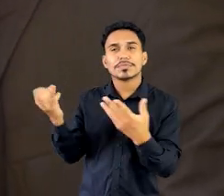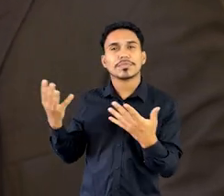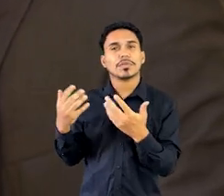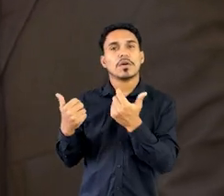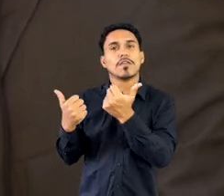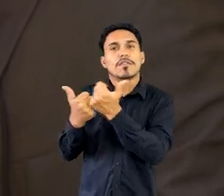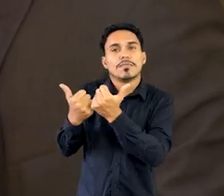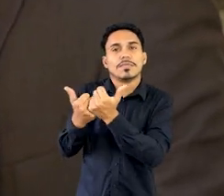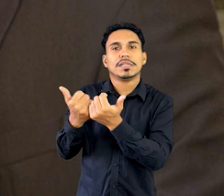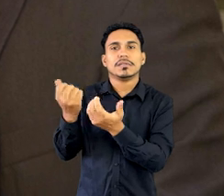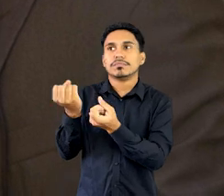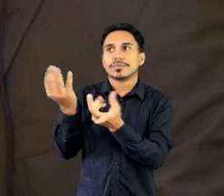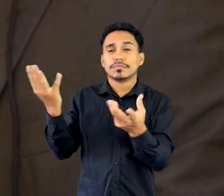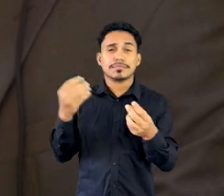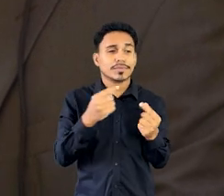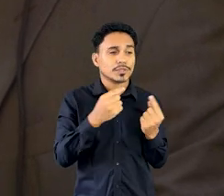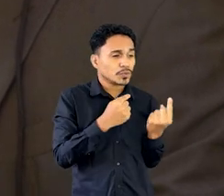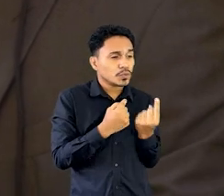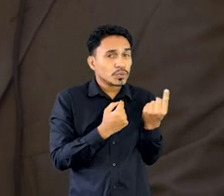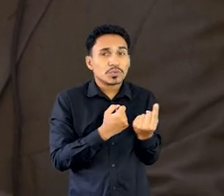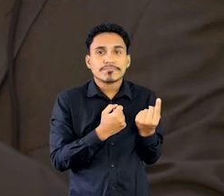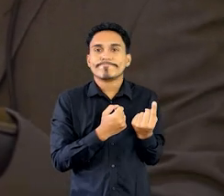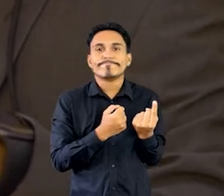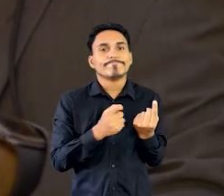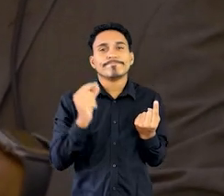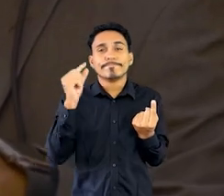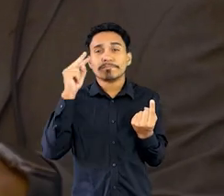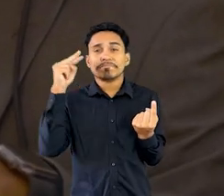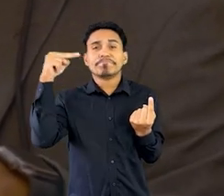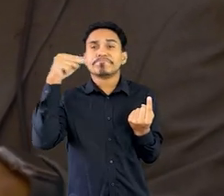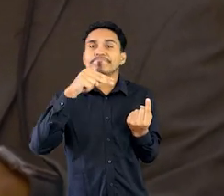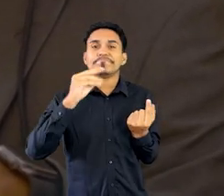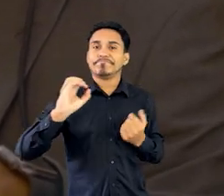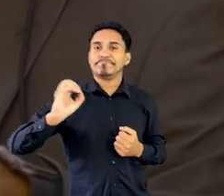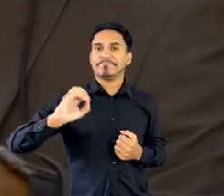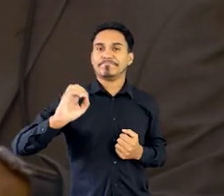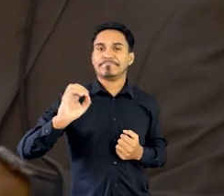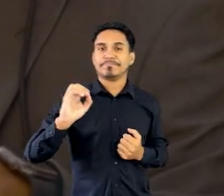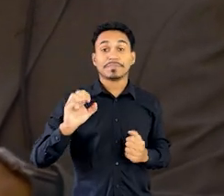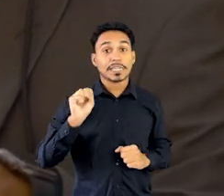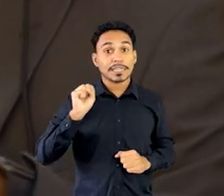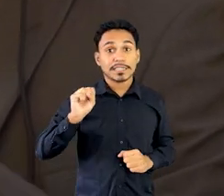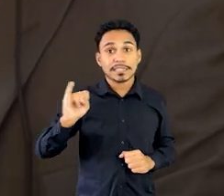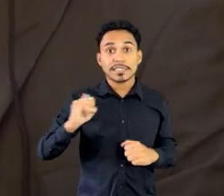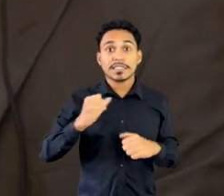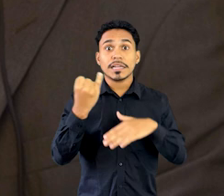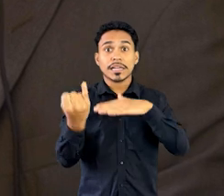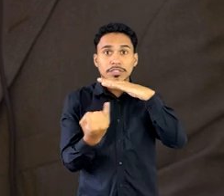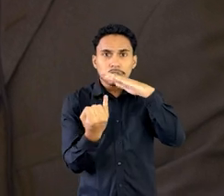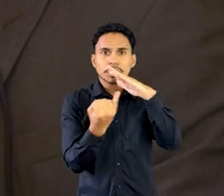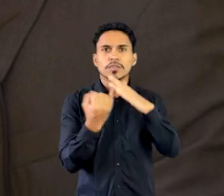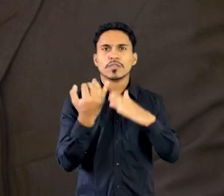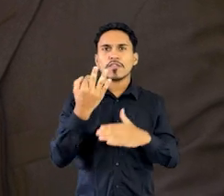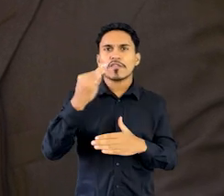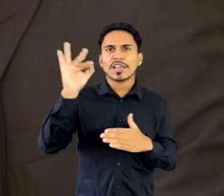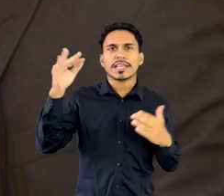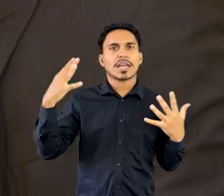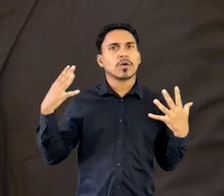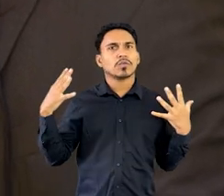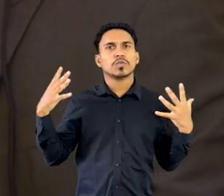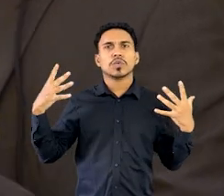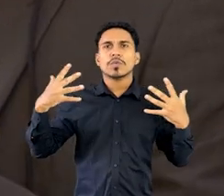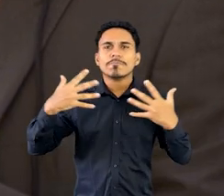mais um presidente um vice-presidente da República a rede de institutos federais com os números que foram passados